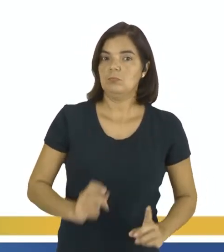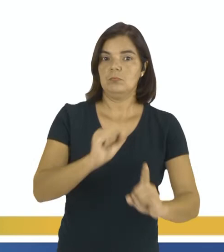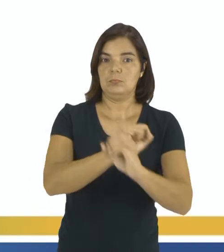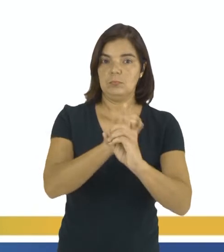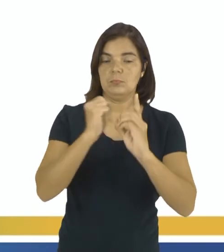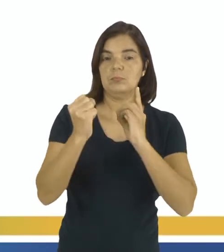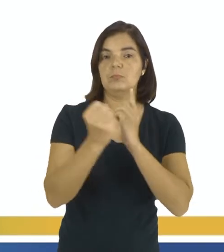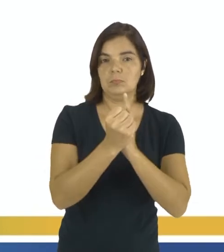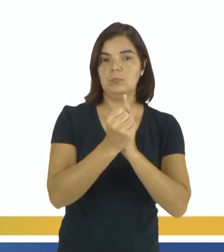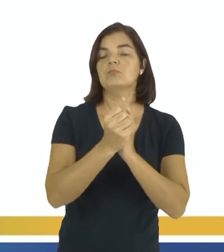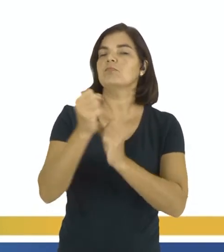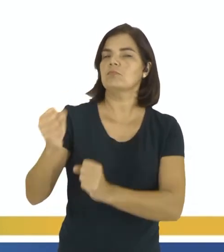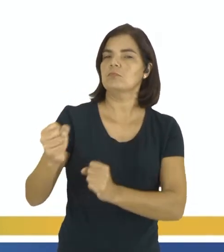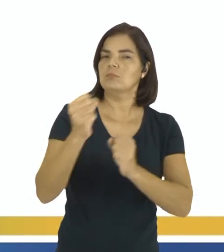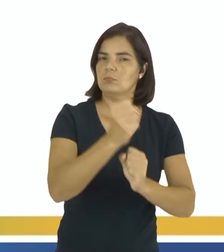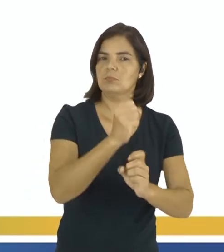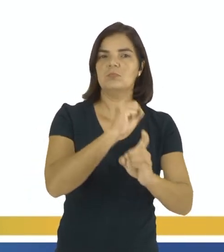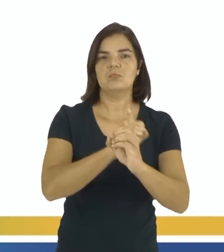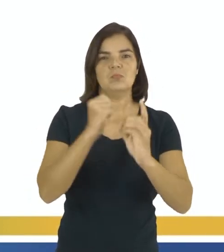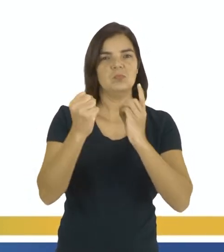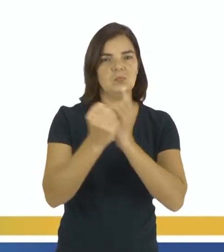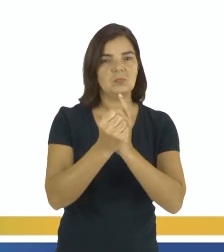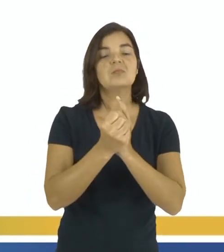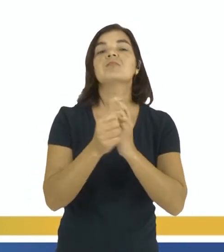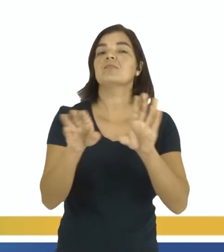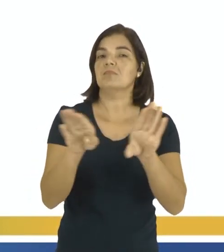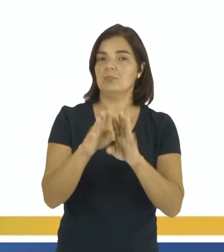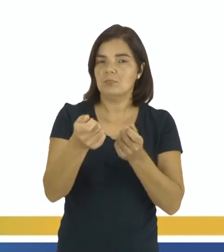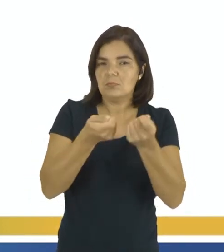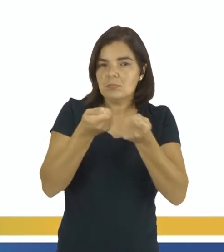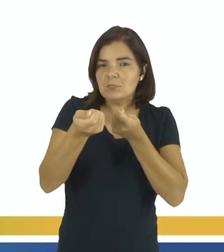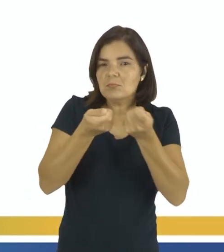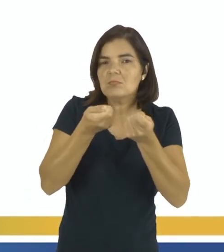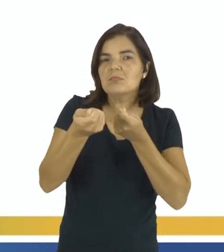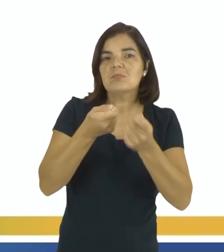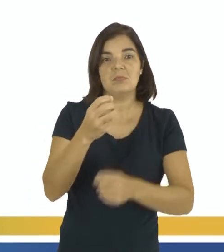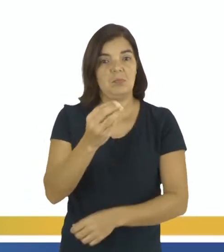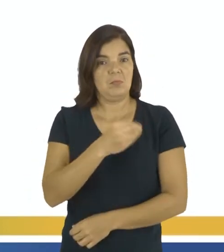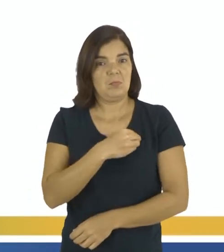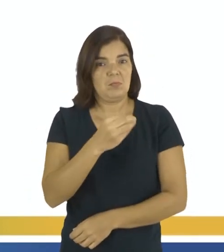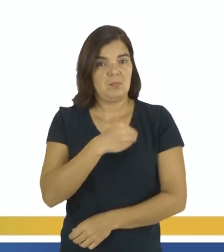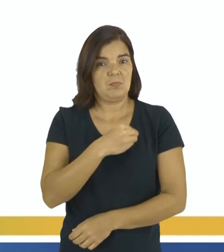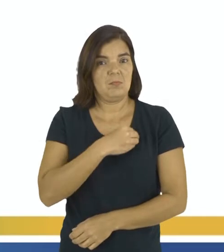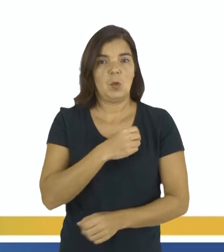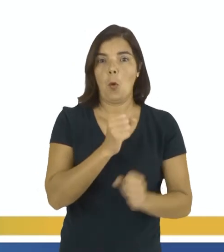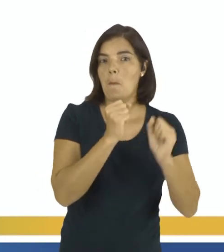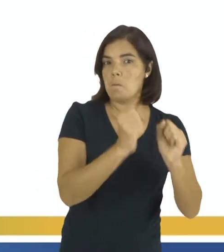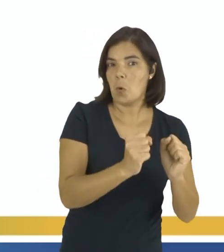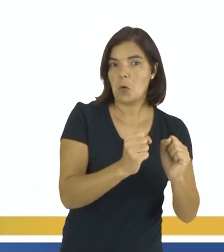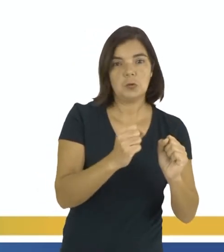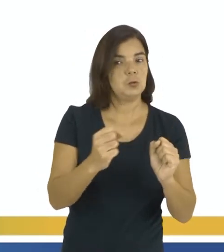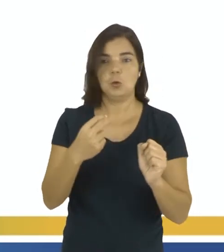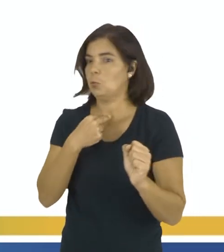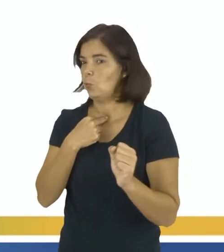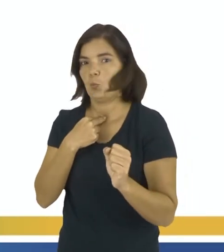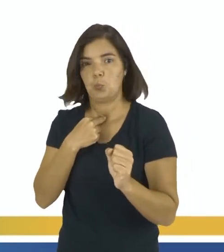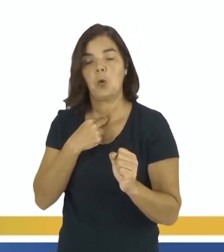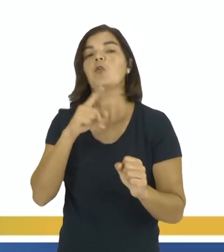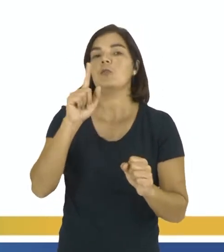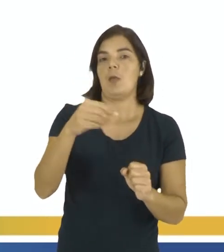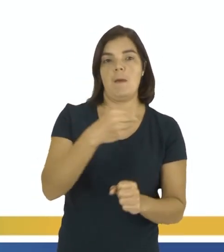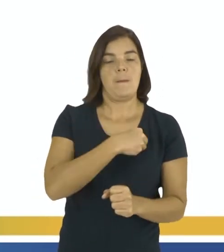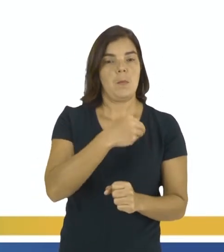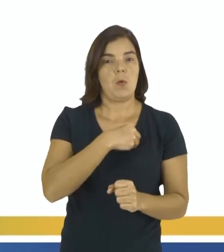social. Poder social, a sociedade também era controlada, pecado, isso pode, isso não pode, isso é pecado, né?